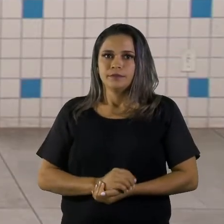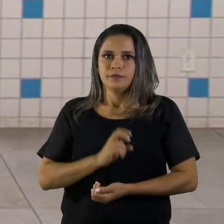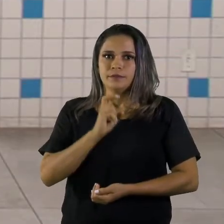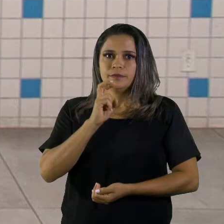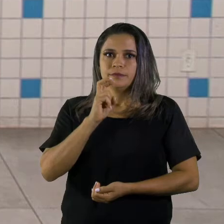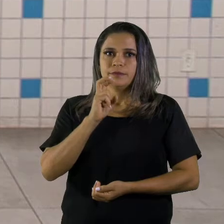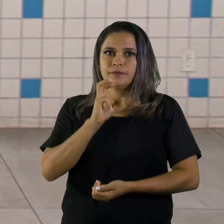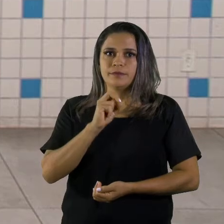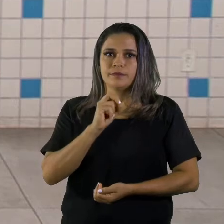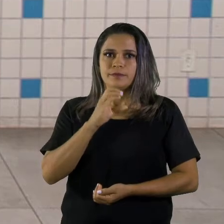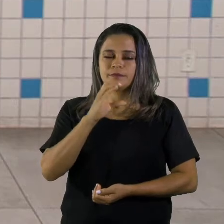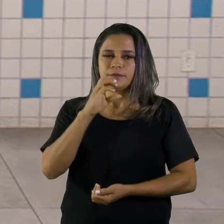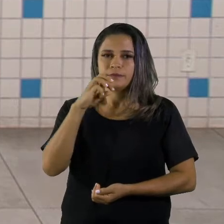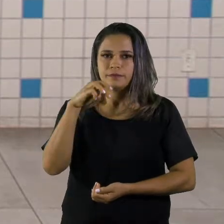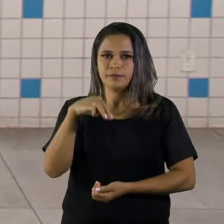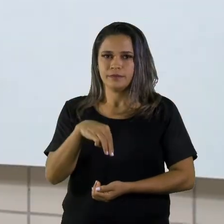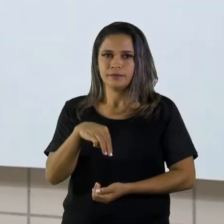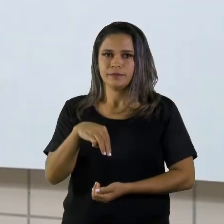50 centímetros.